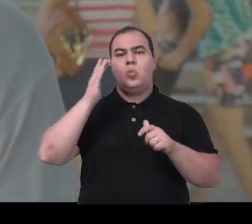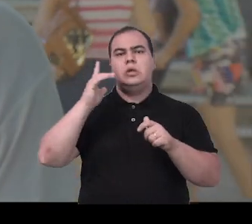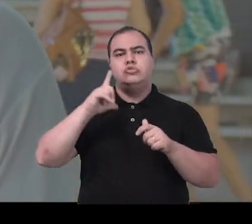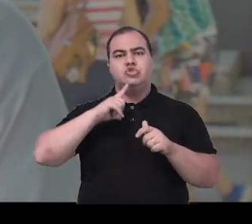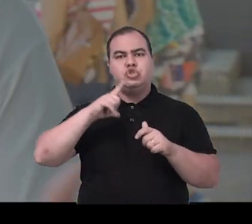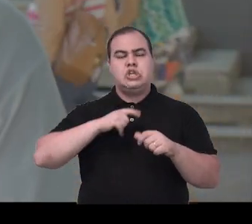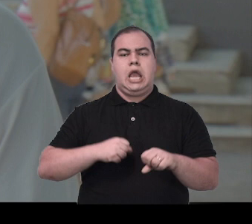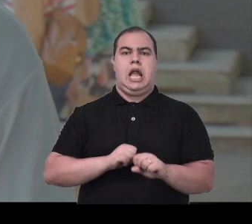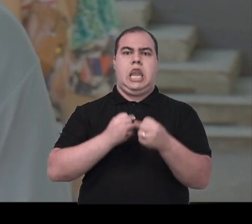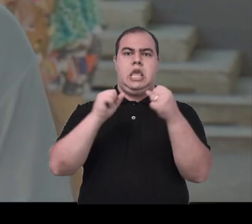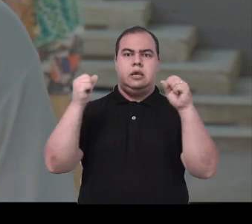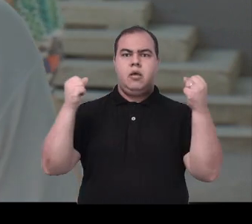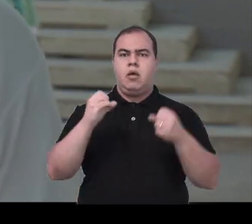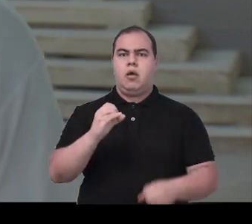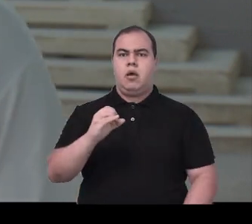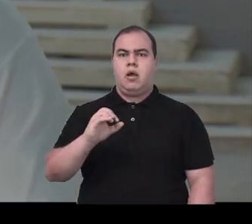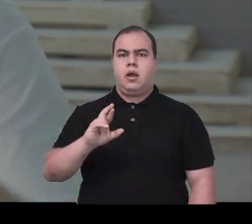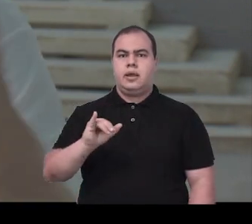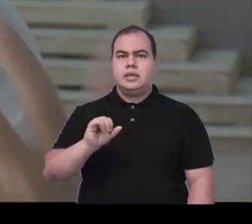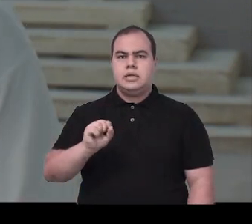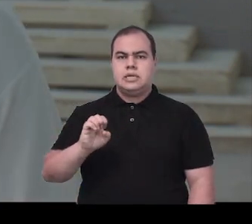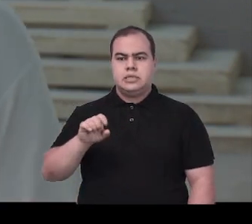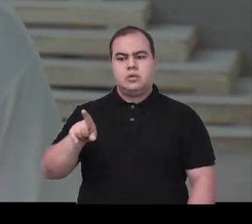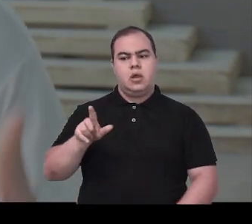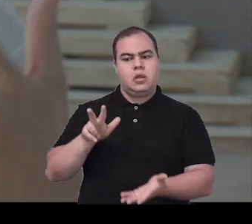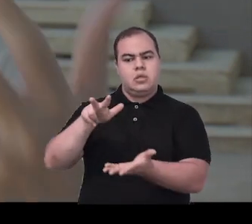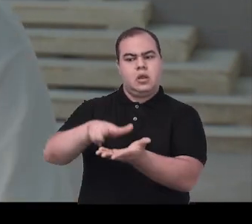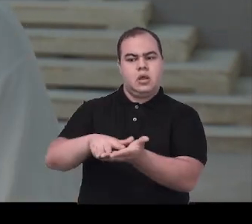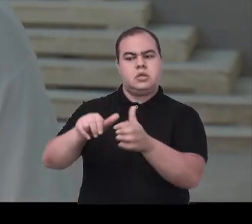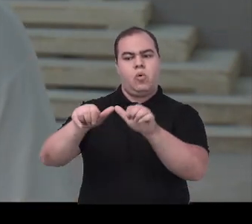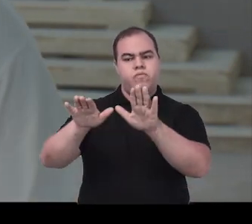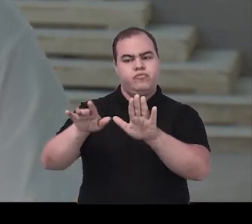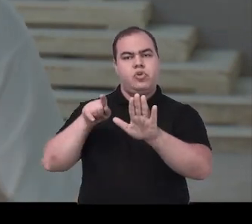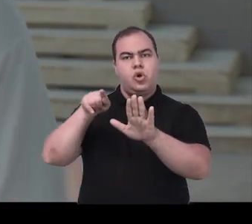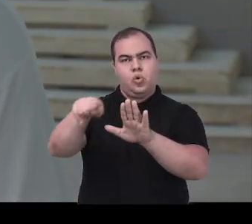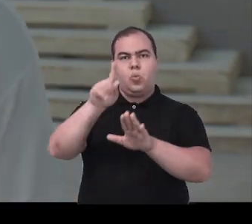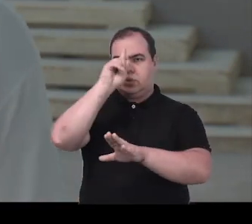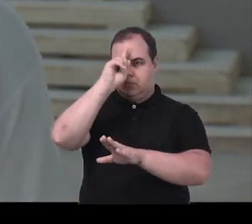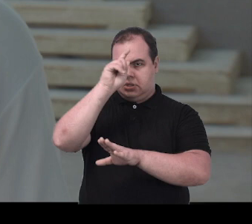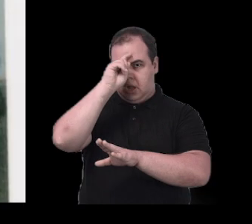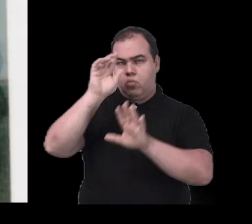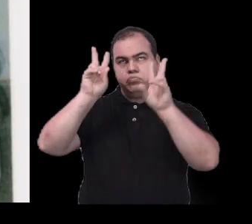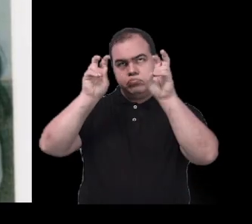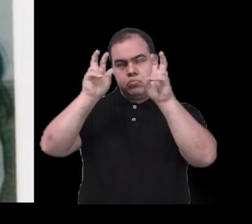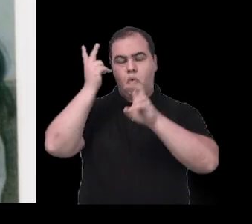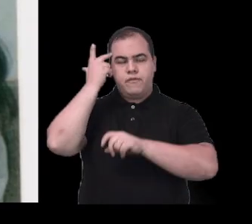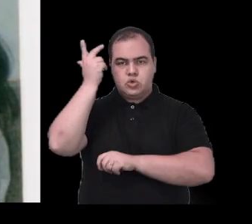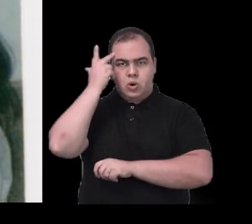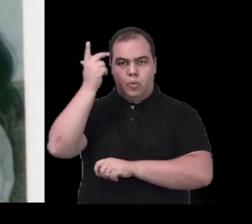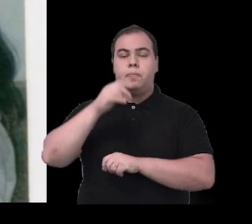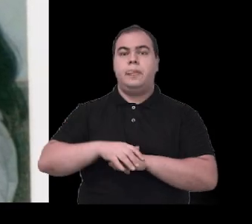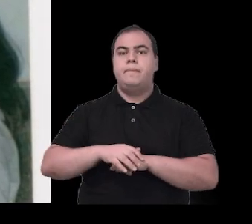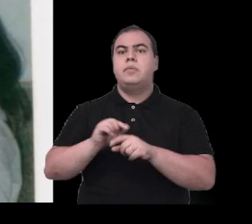quando estavam, né, a gente chama da crise, né, quando o paciente, o jeito ele está em crise, ele vai para uma internação, ele era um hospital convencional. Teve